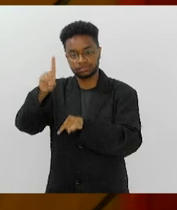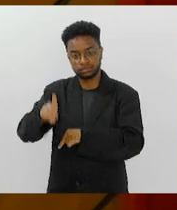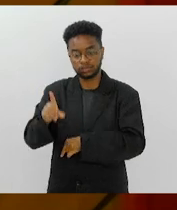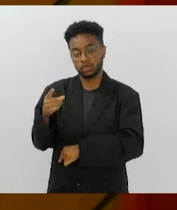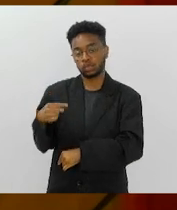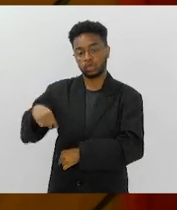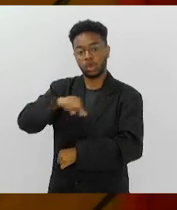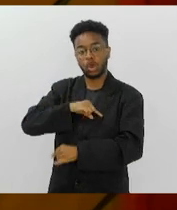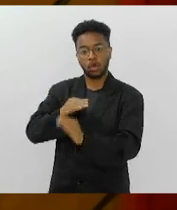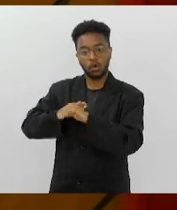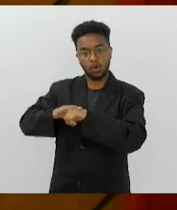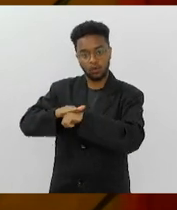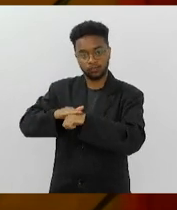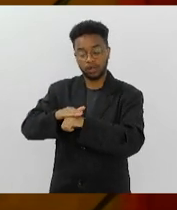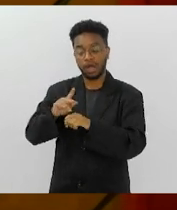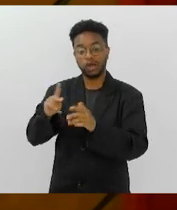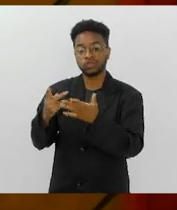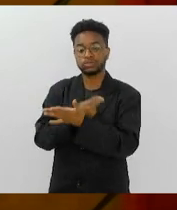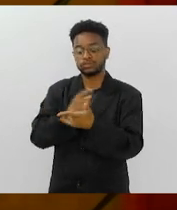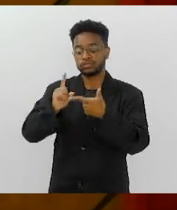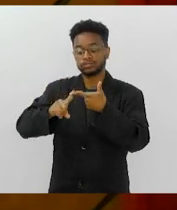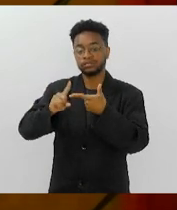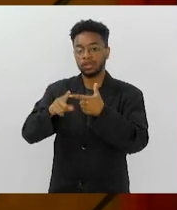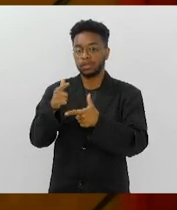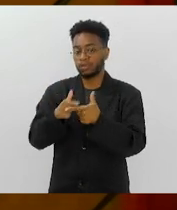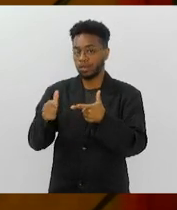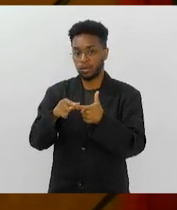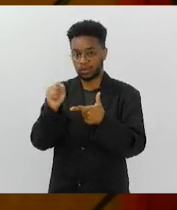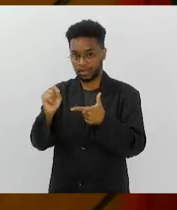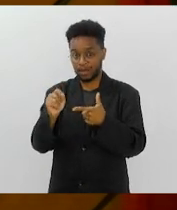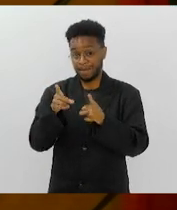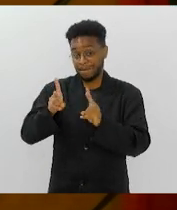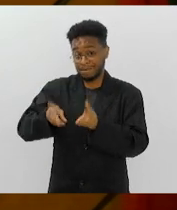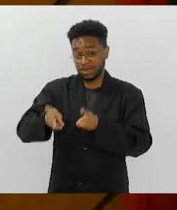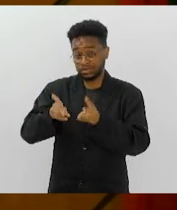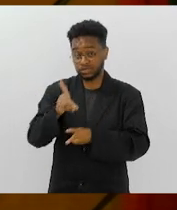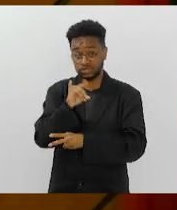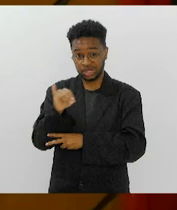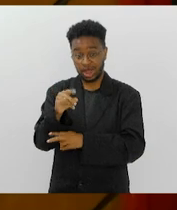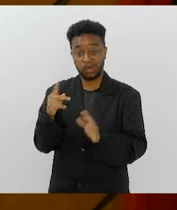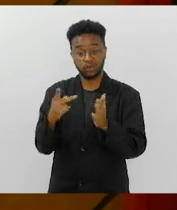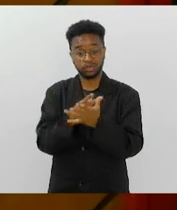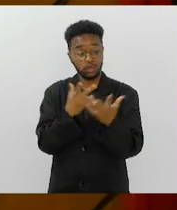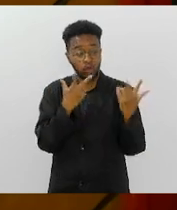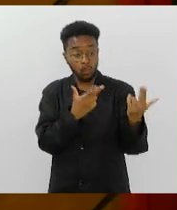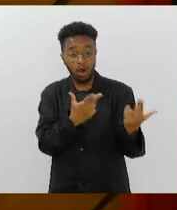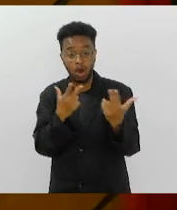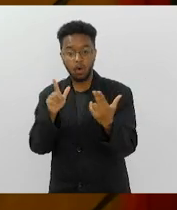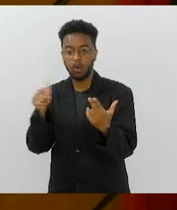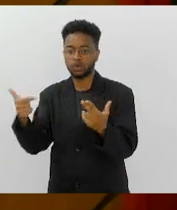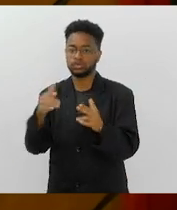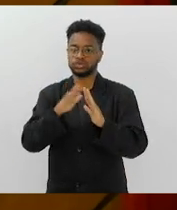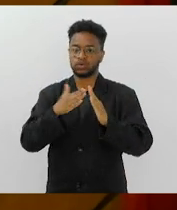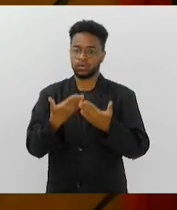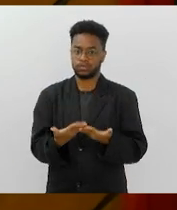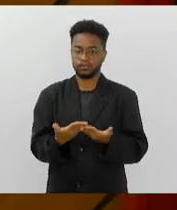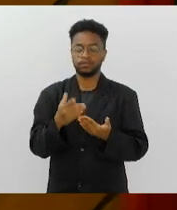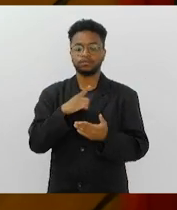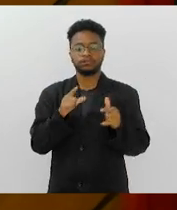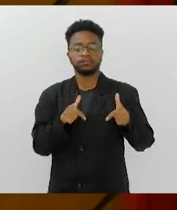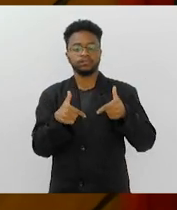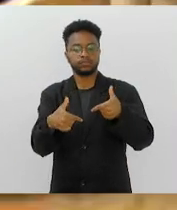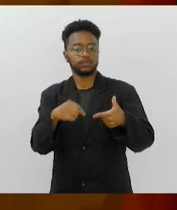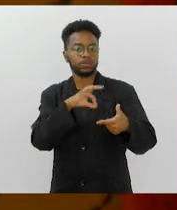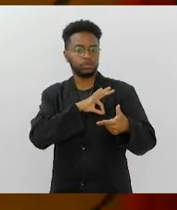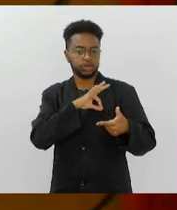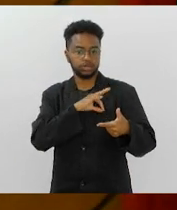Aí vem uma segunda situação. Nesse mesmo dia estava acontecendo um caso semelhante em uma outra escola. Atuação policial militar, talvez